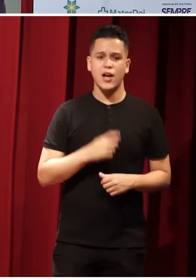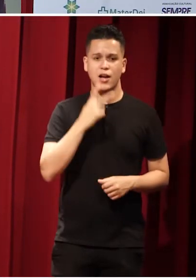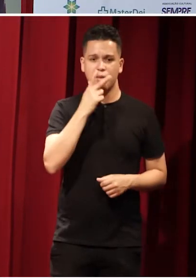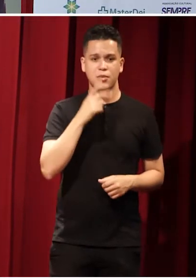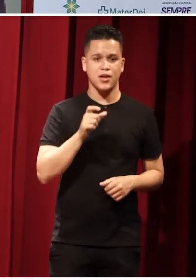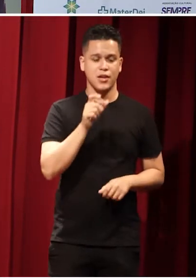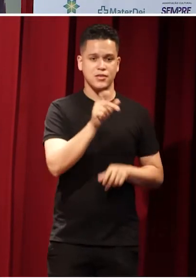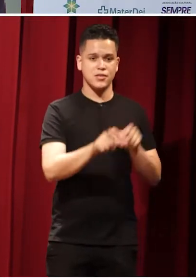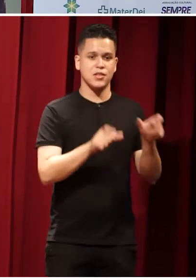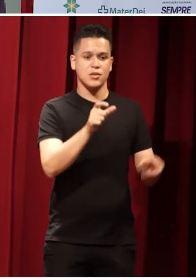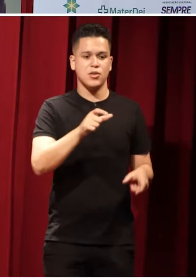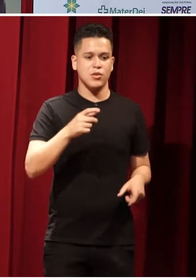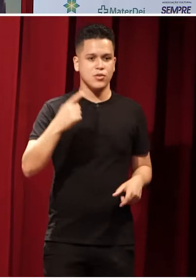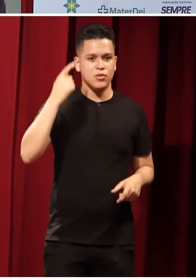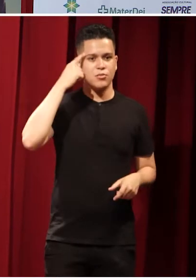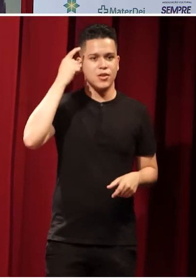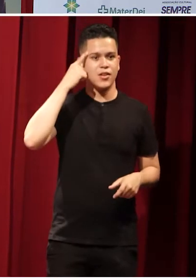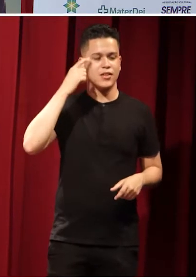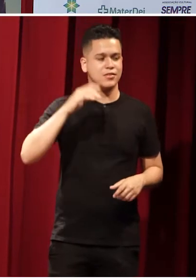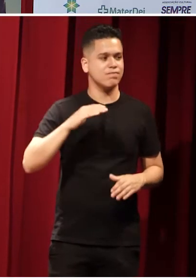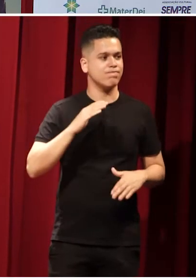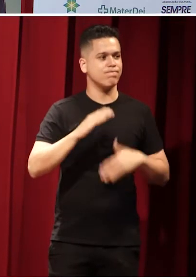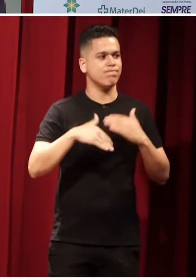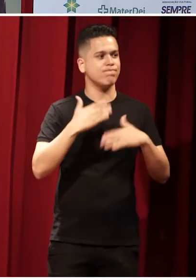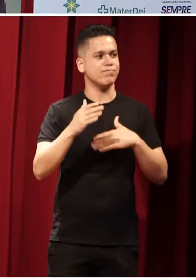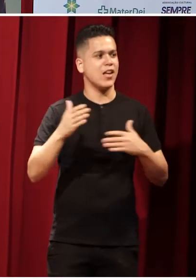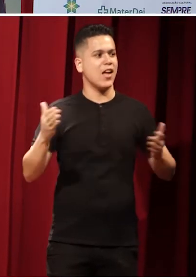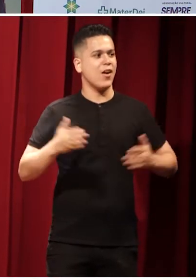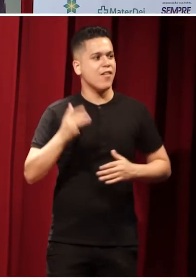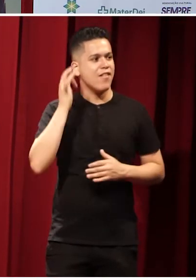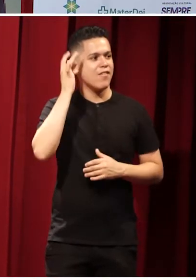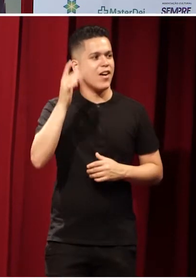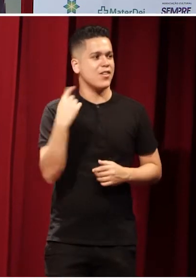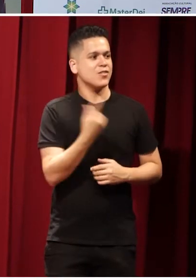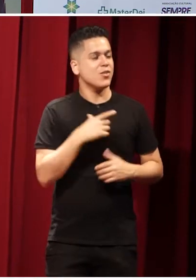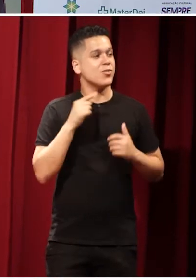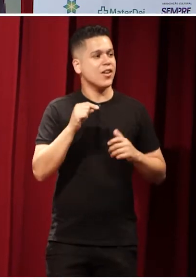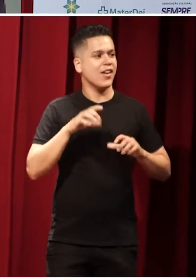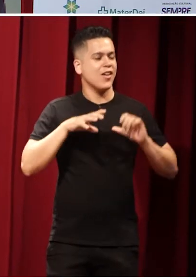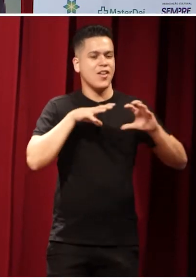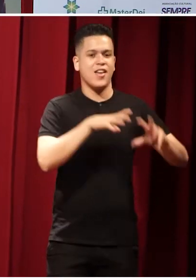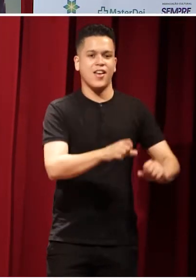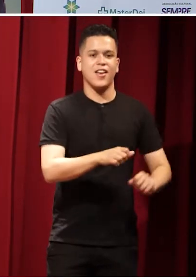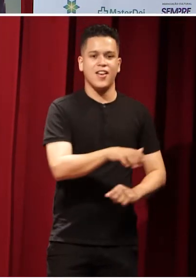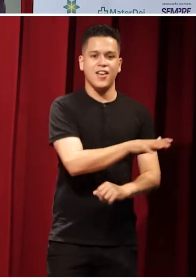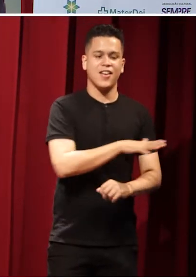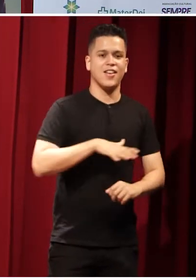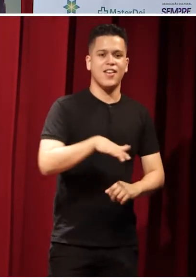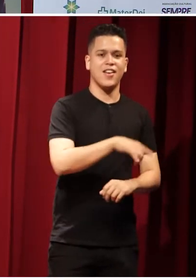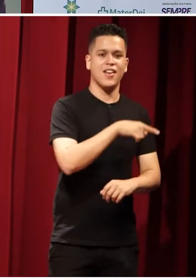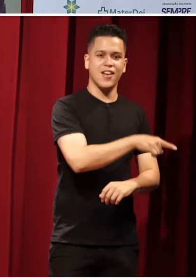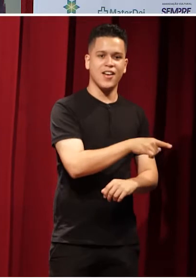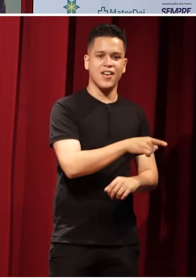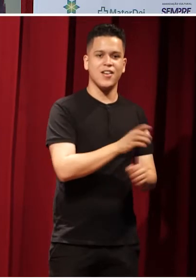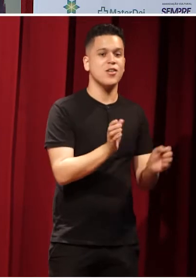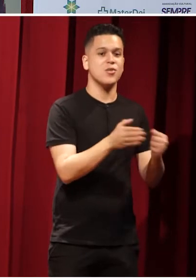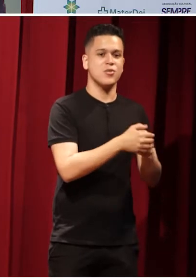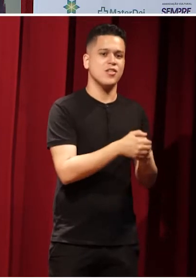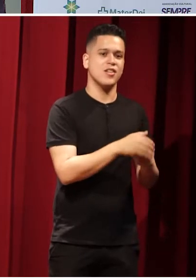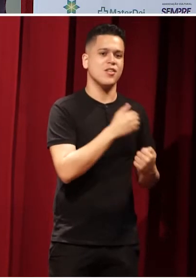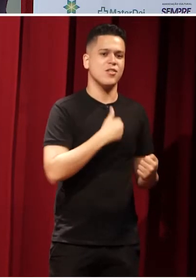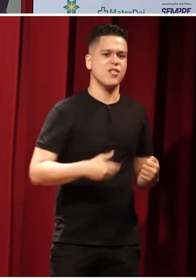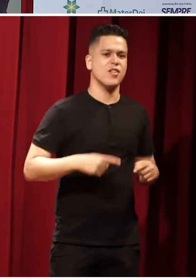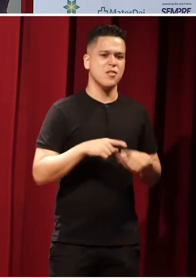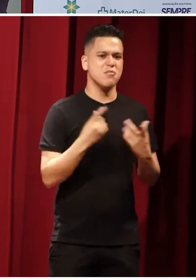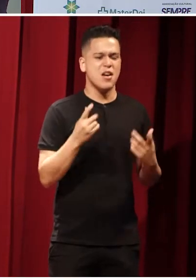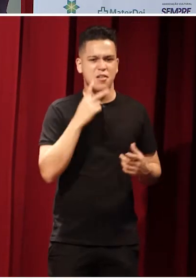de legalização de invasão de terras que são unidades de conservação. Então, nós